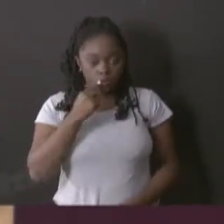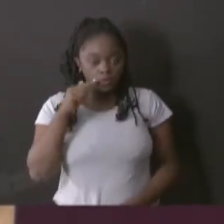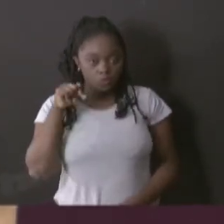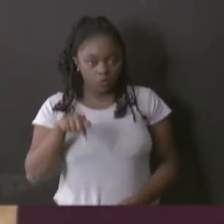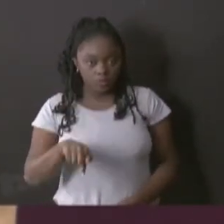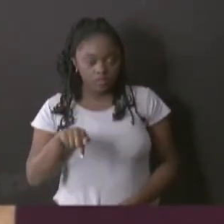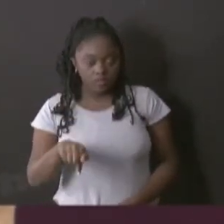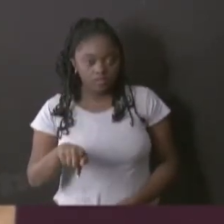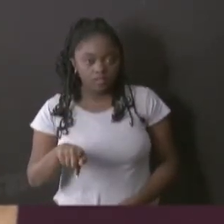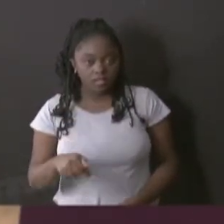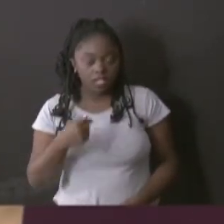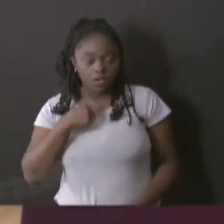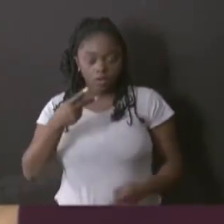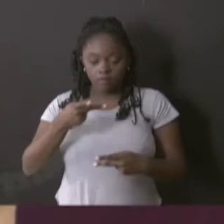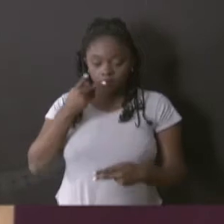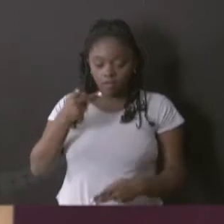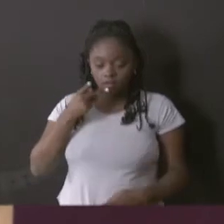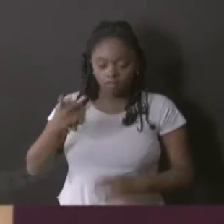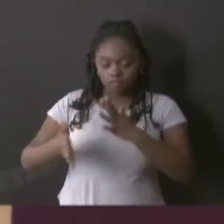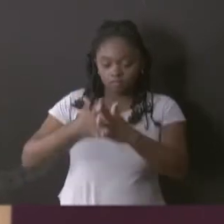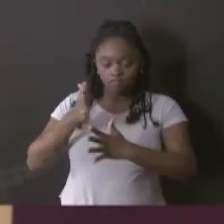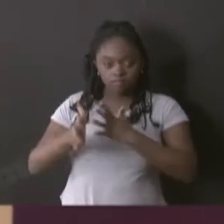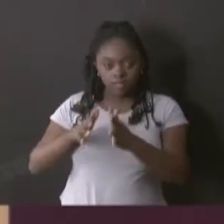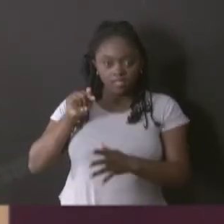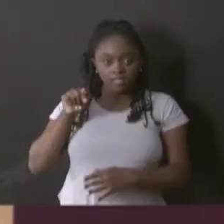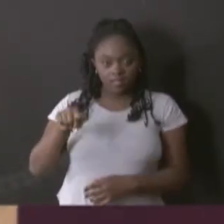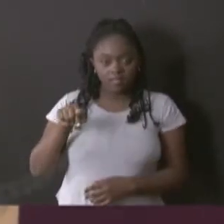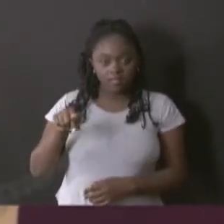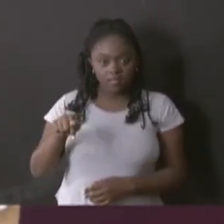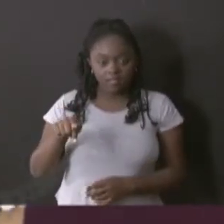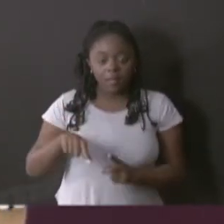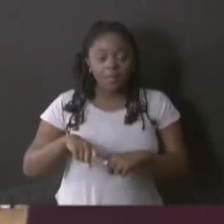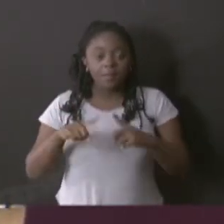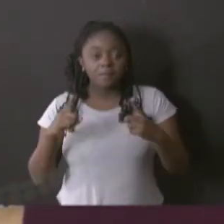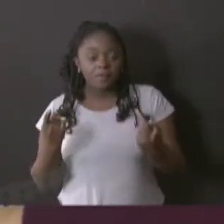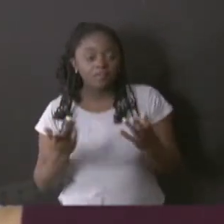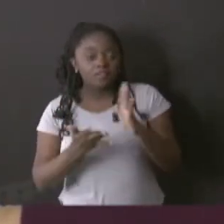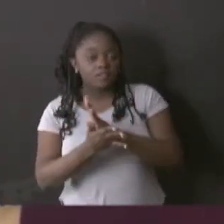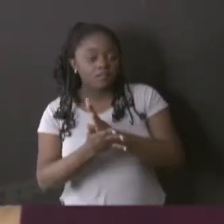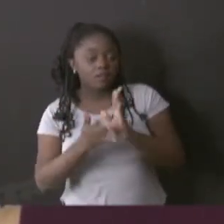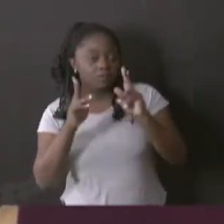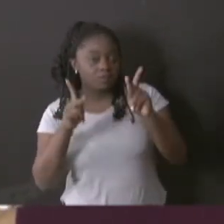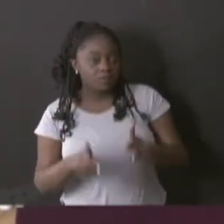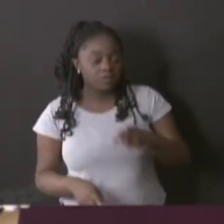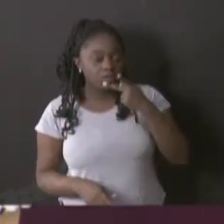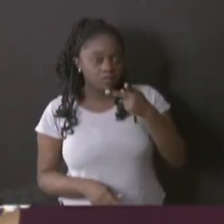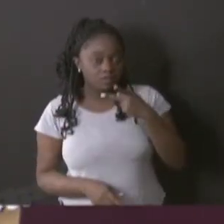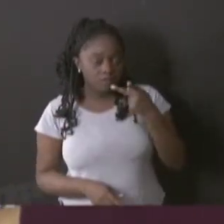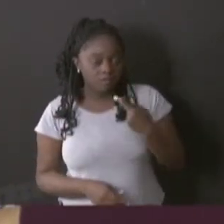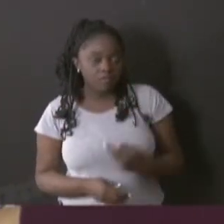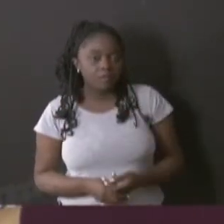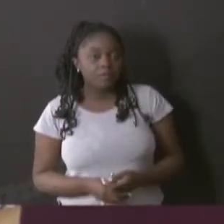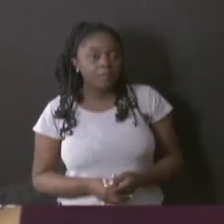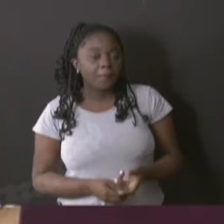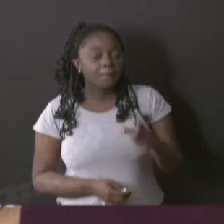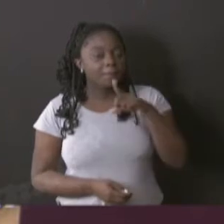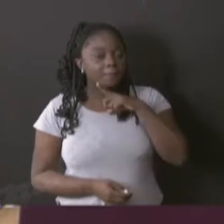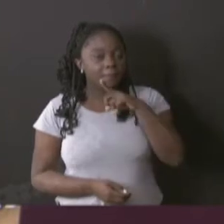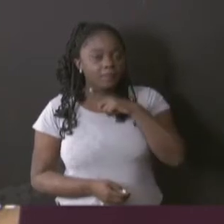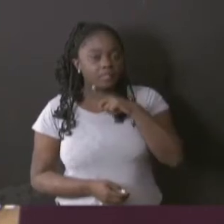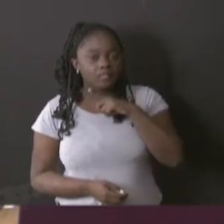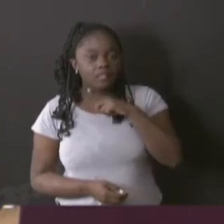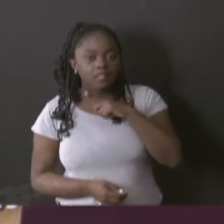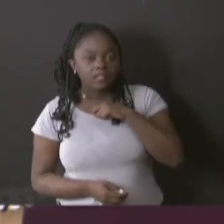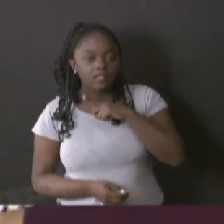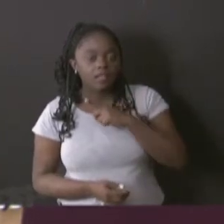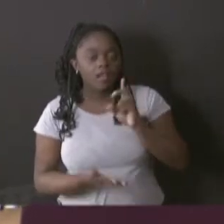está sinalizando, a gente nomearia assim. Porém, outros autores defendem que para haver